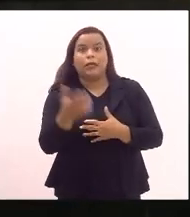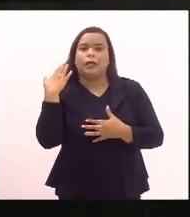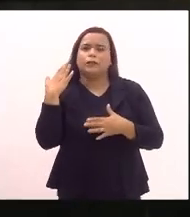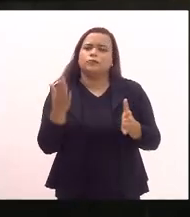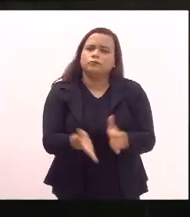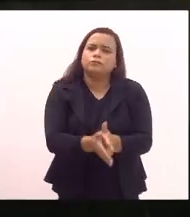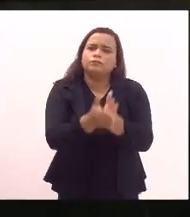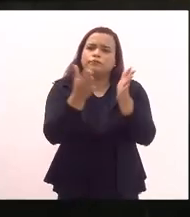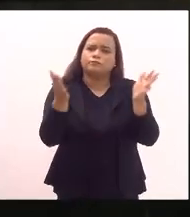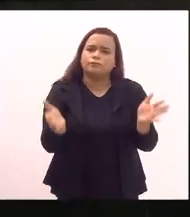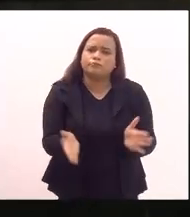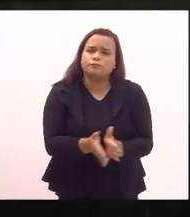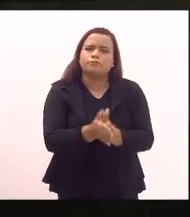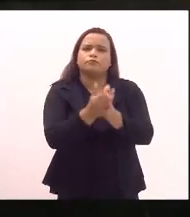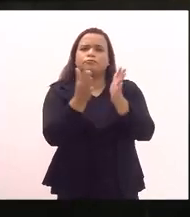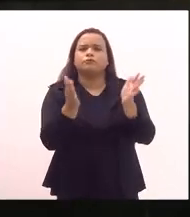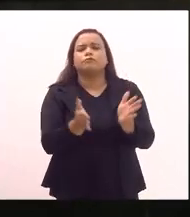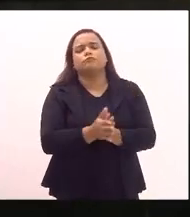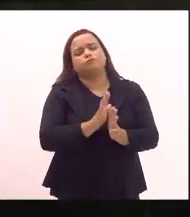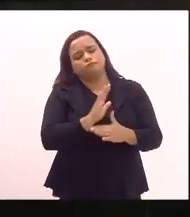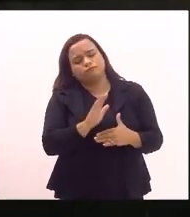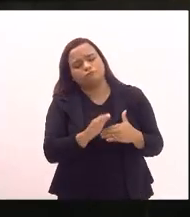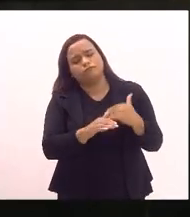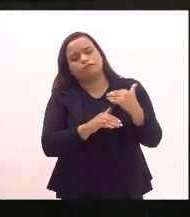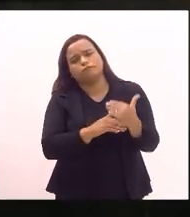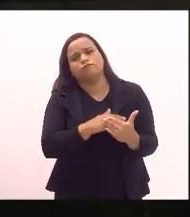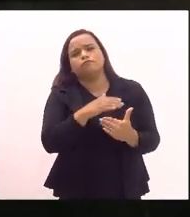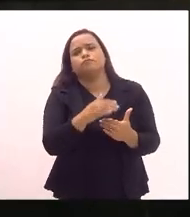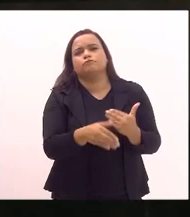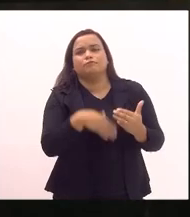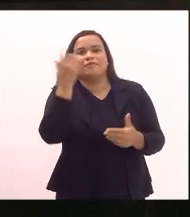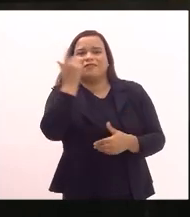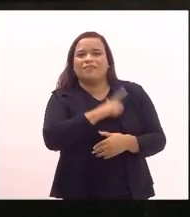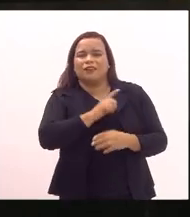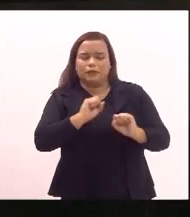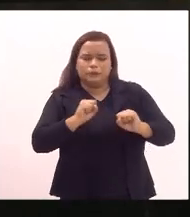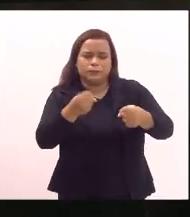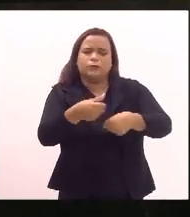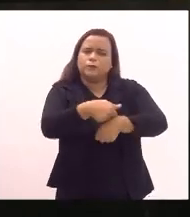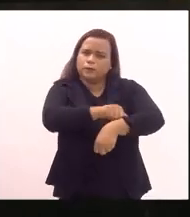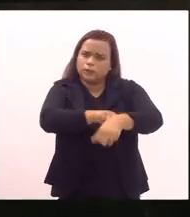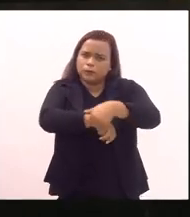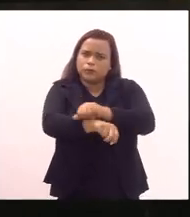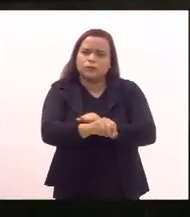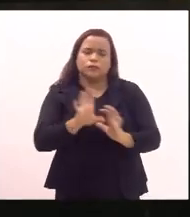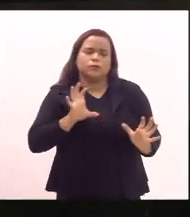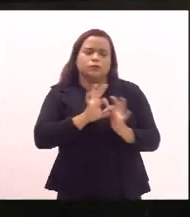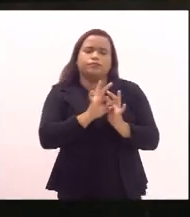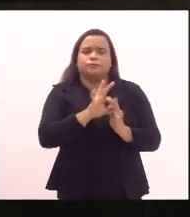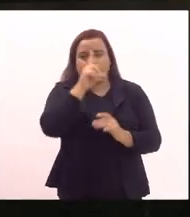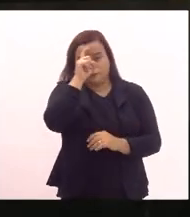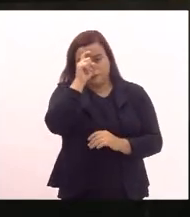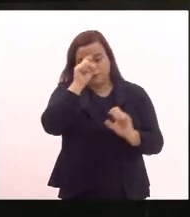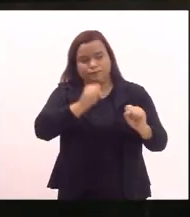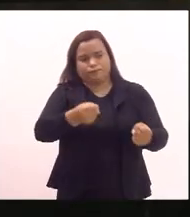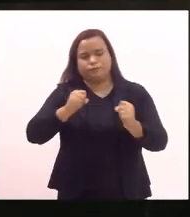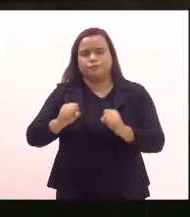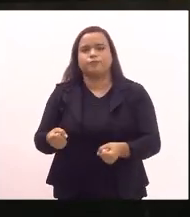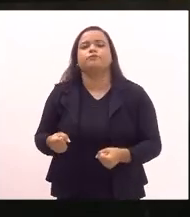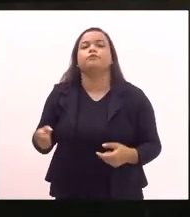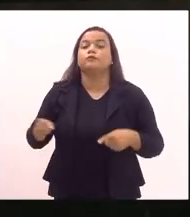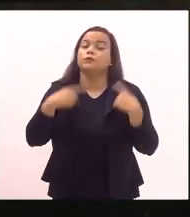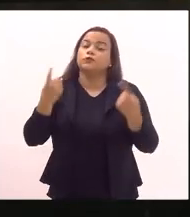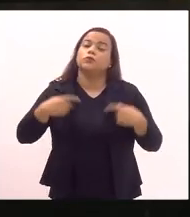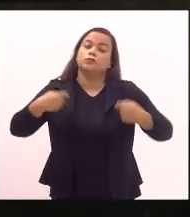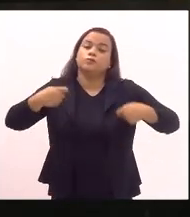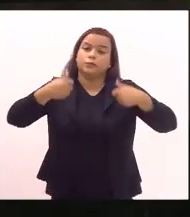é uma pessoa que está indo ida lá com o hospital e nós temos